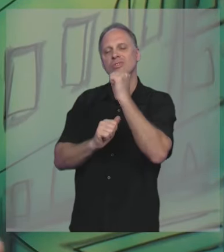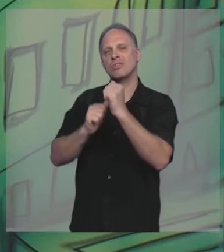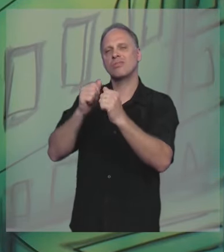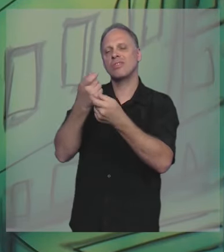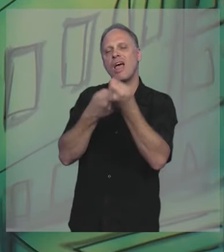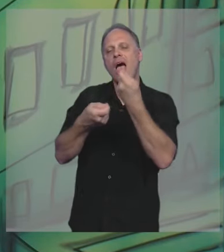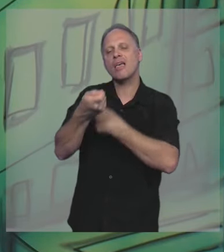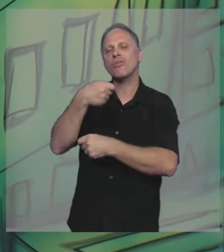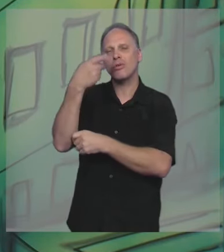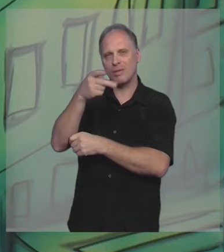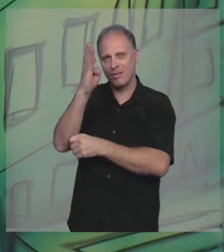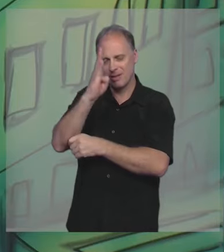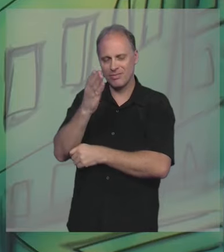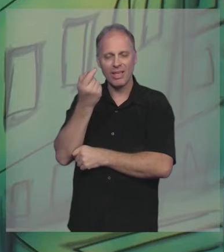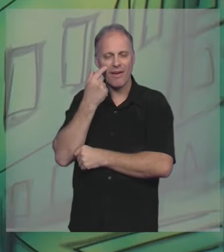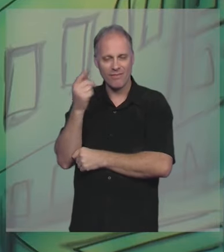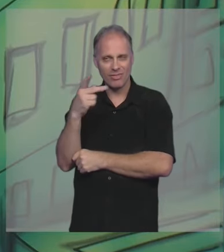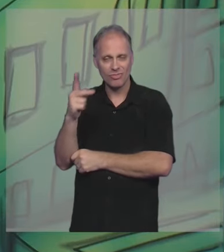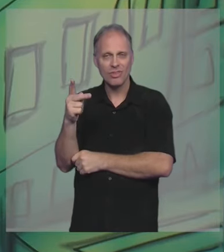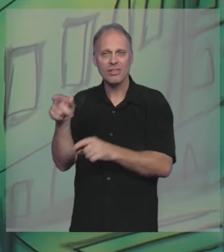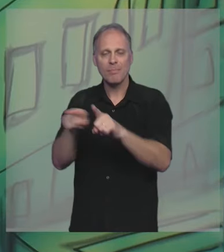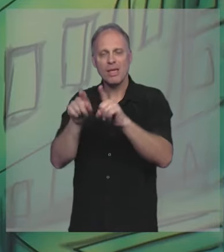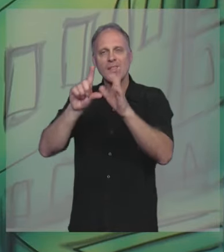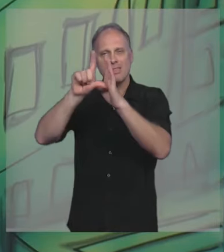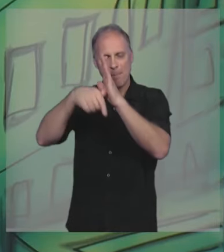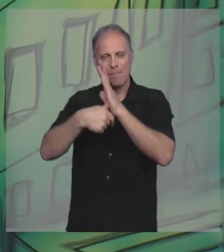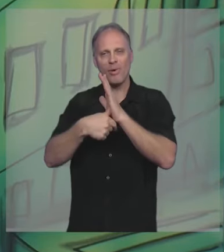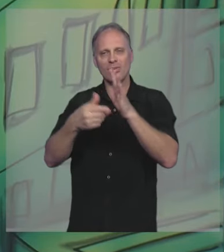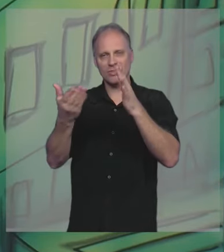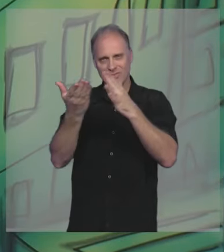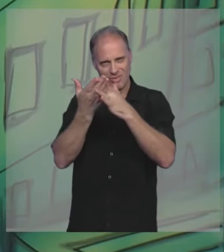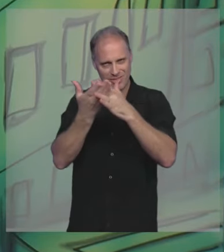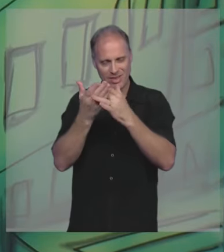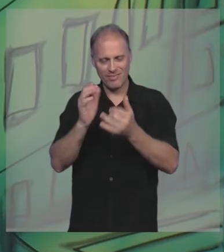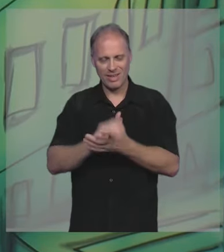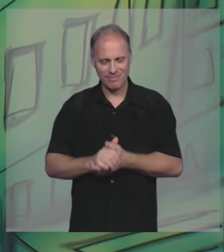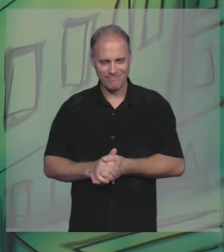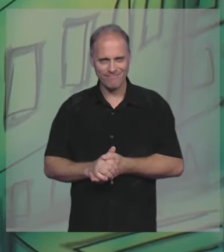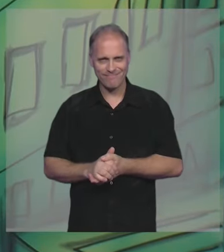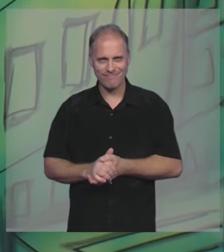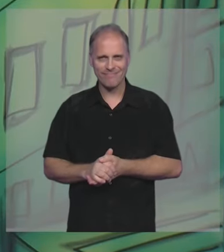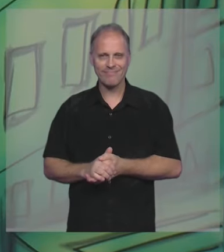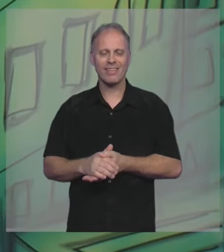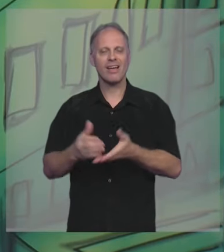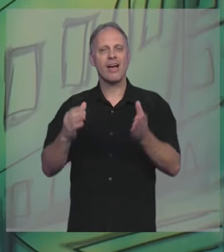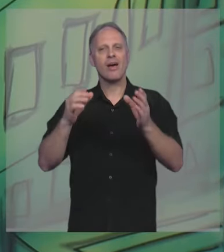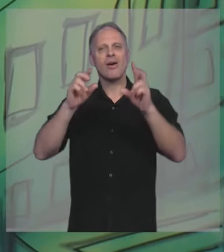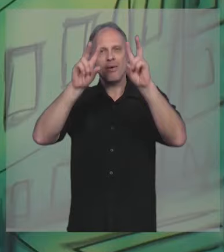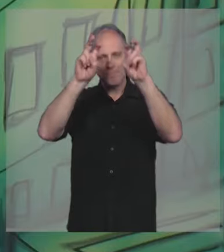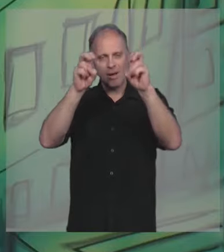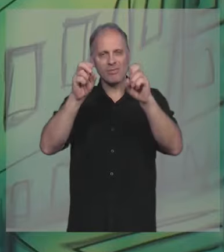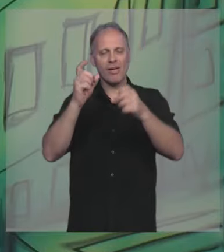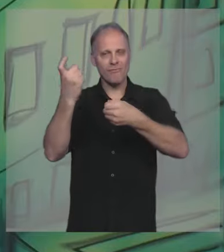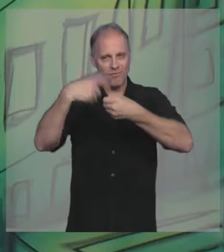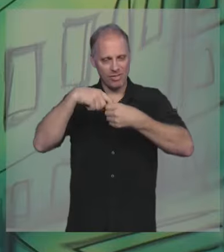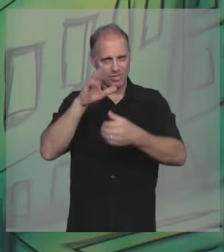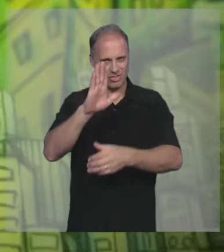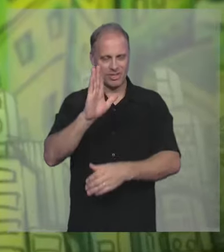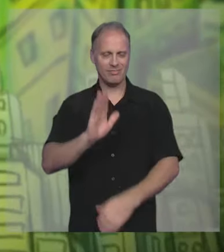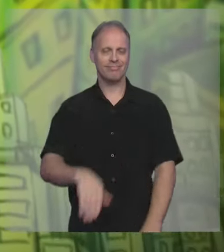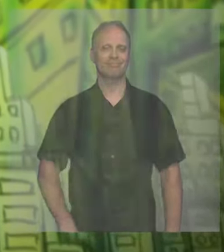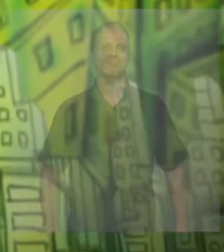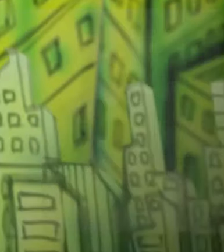da economia, né? Queria ouvir a senhora a respeito disso, mas após o nosso intervalo, tá? Ok. O Em Pauta volta em